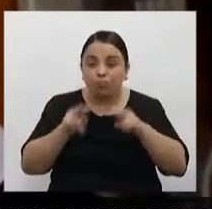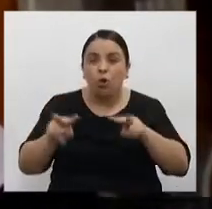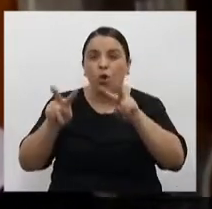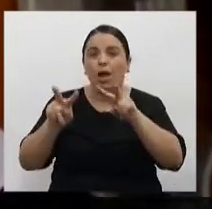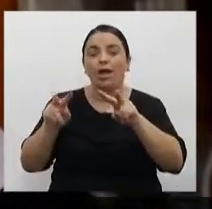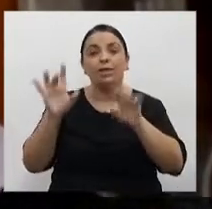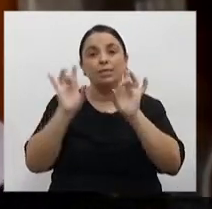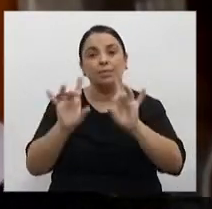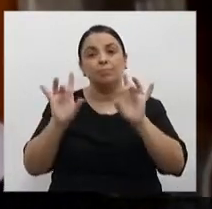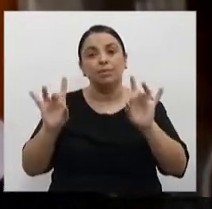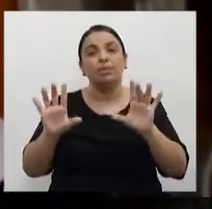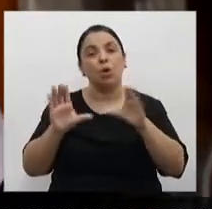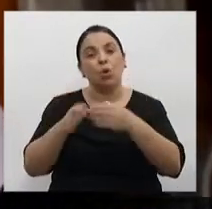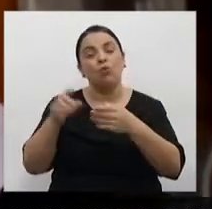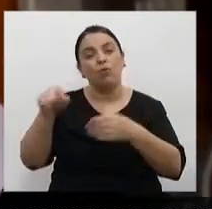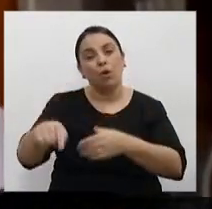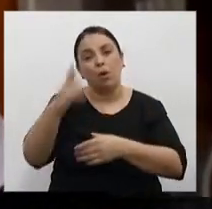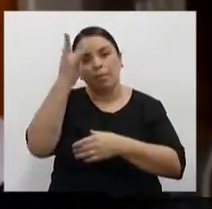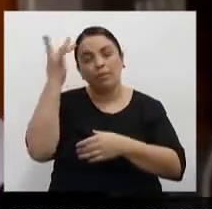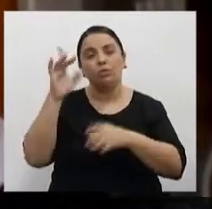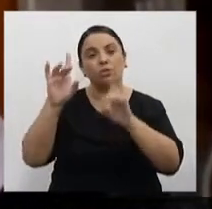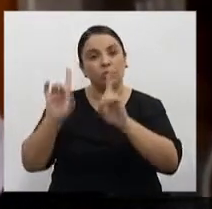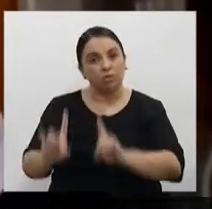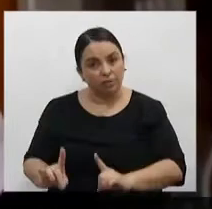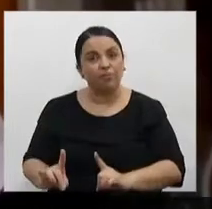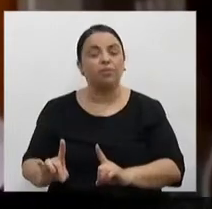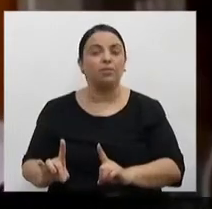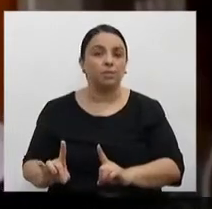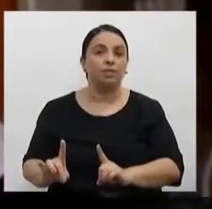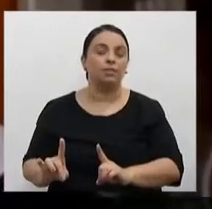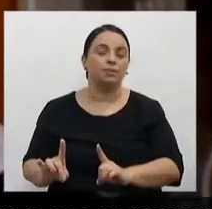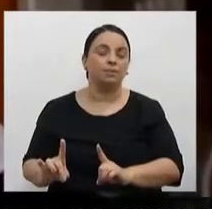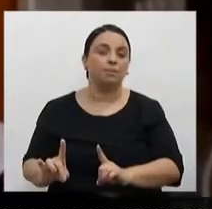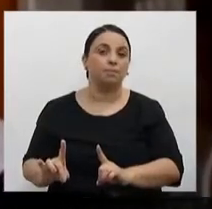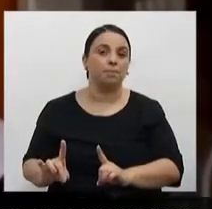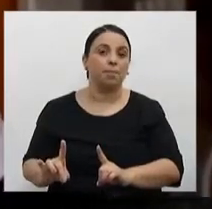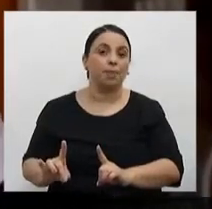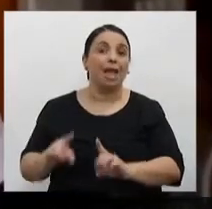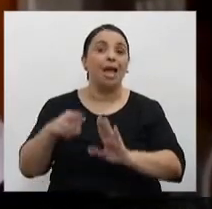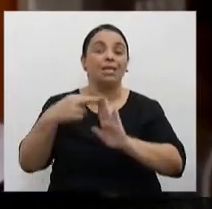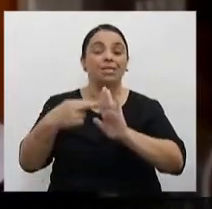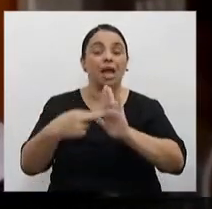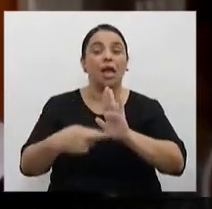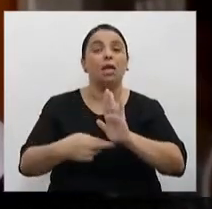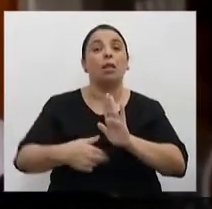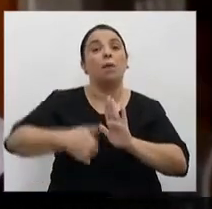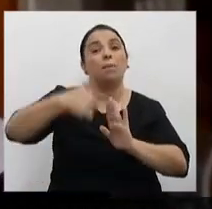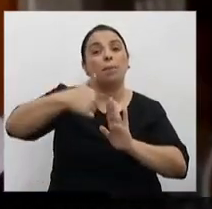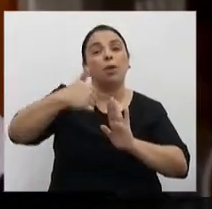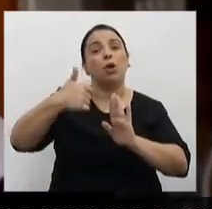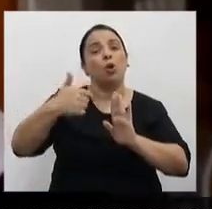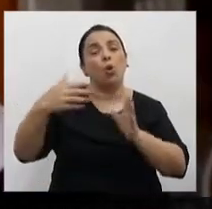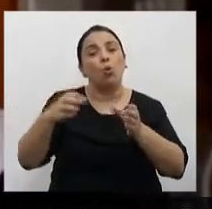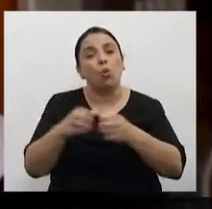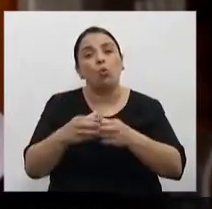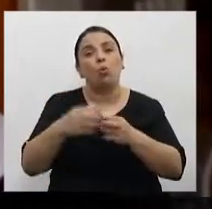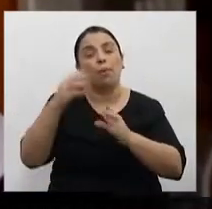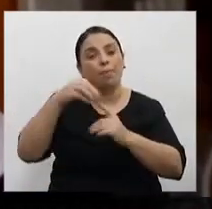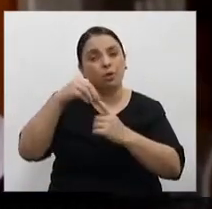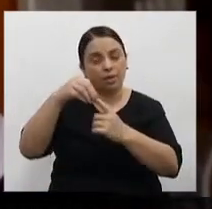aí. Também coloco aqui um segundo ponto relativo à comunicação. O colega Anderson